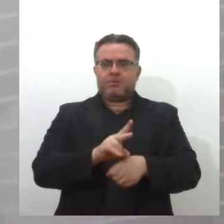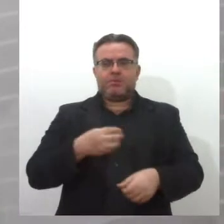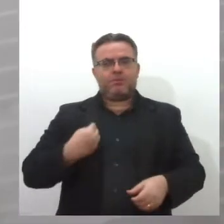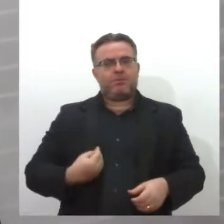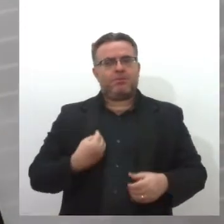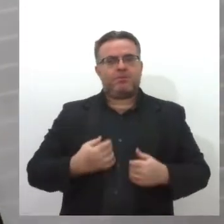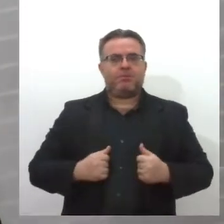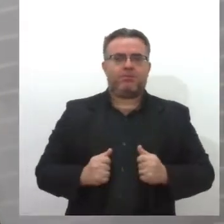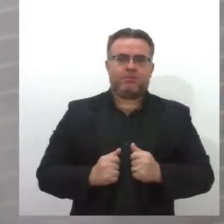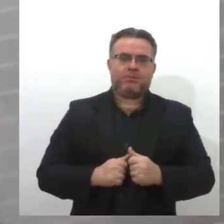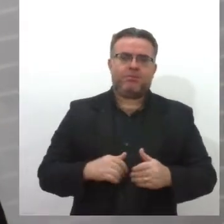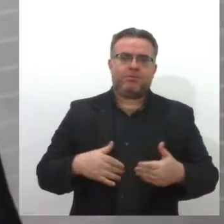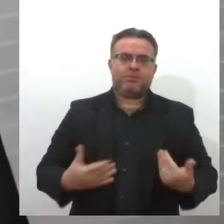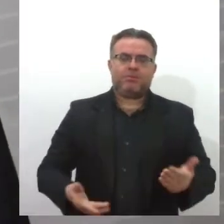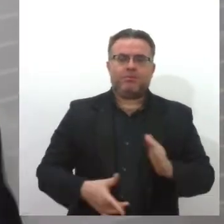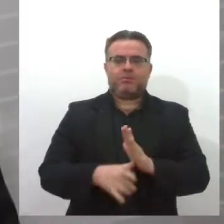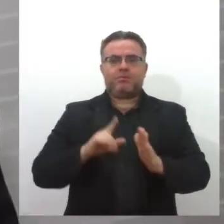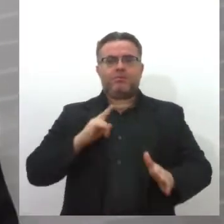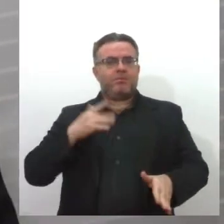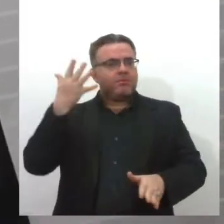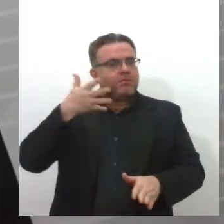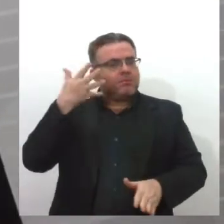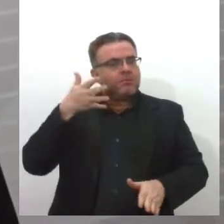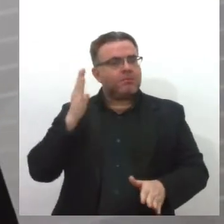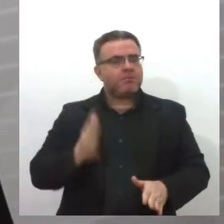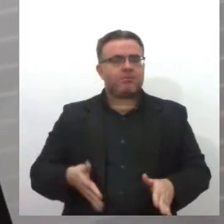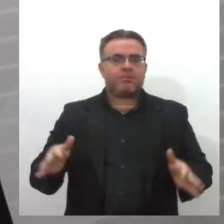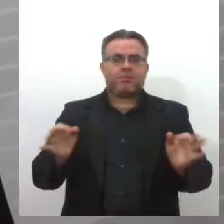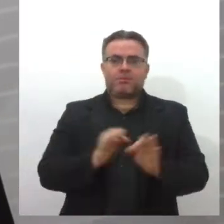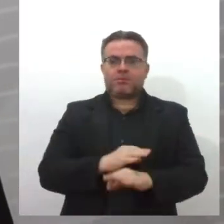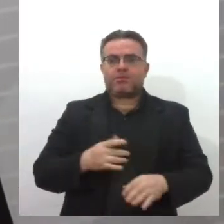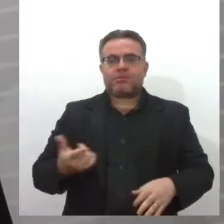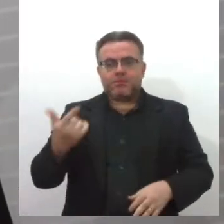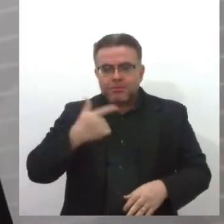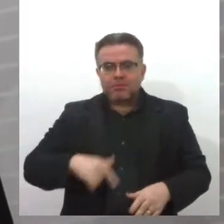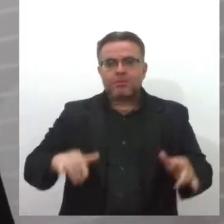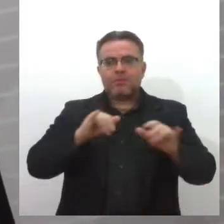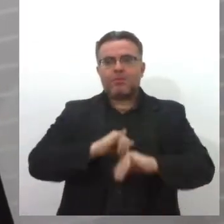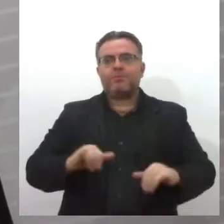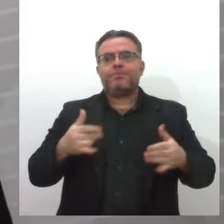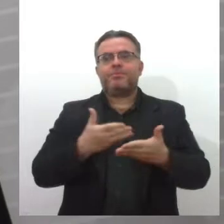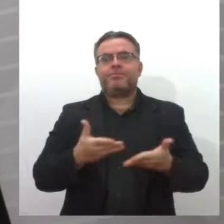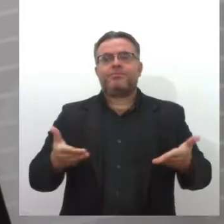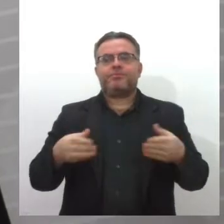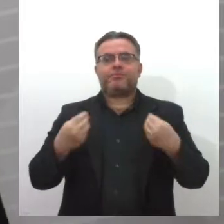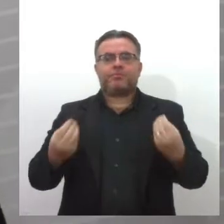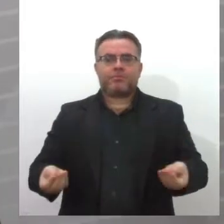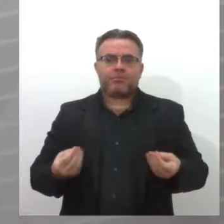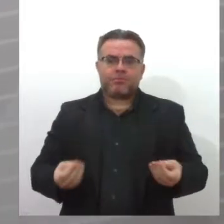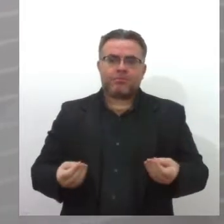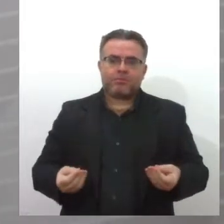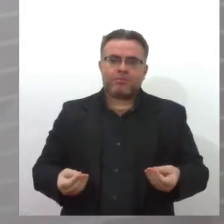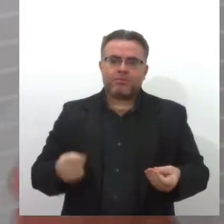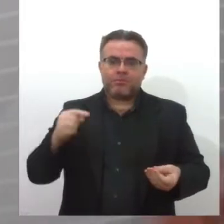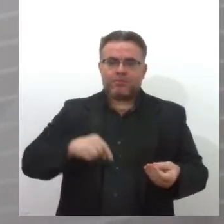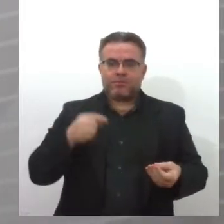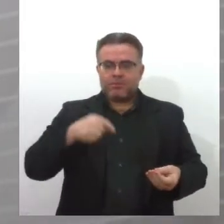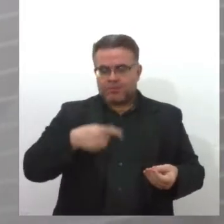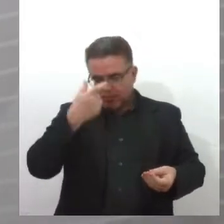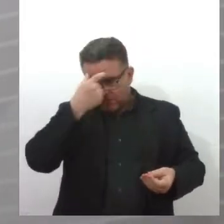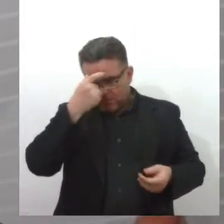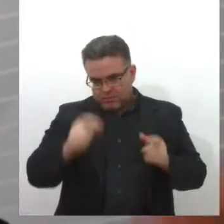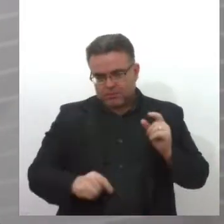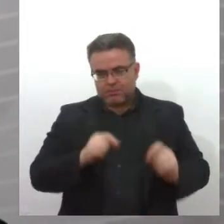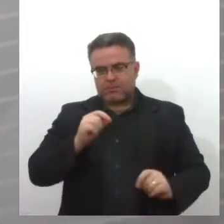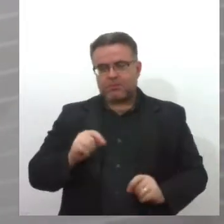pessoas. Já tinha feito um pronunciamento aqui na casa, repeti hoje, e estou muito consciente que a presidência